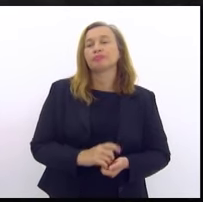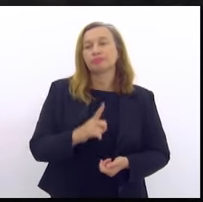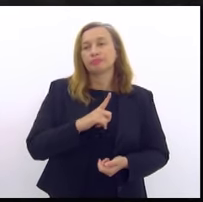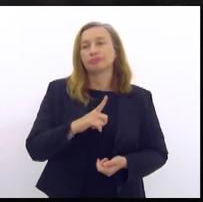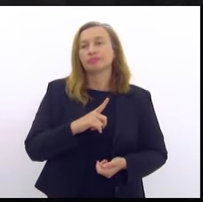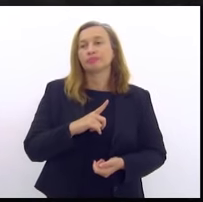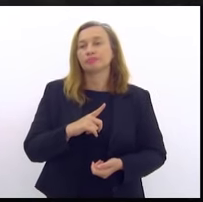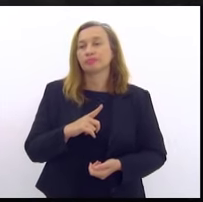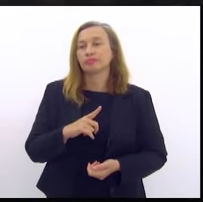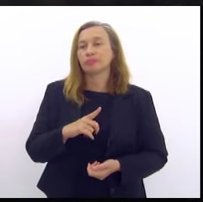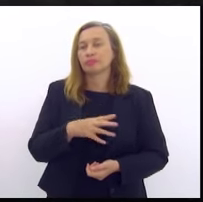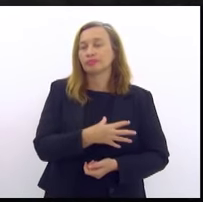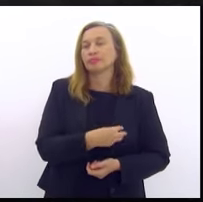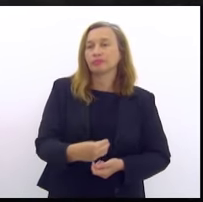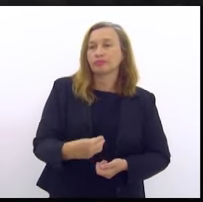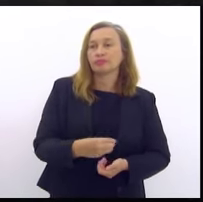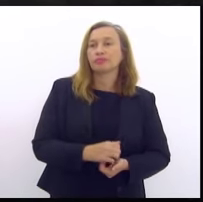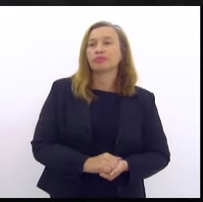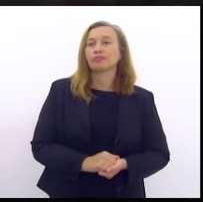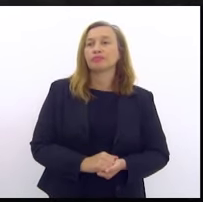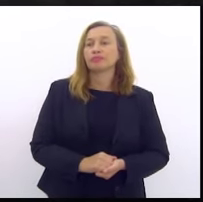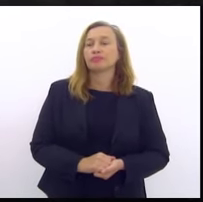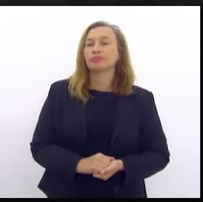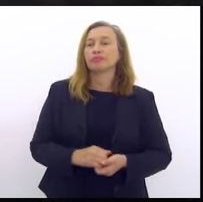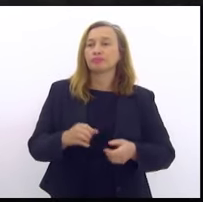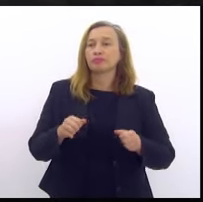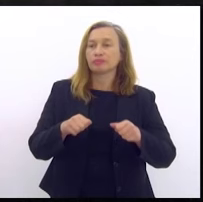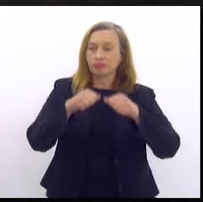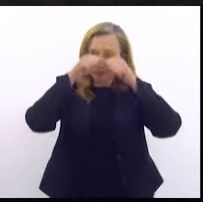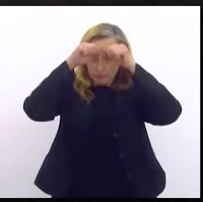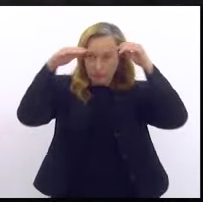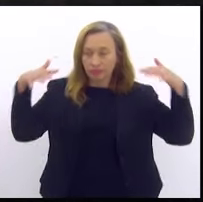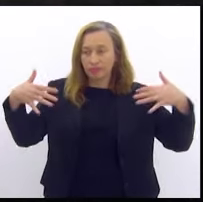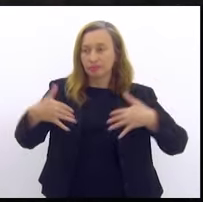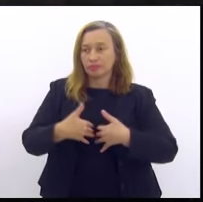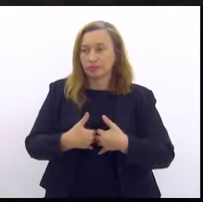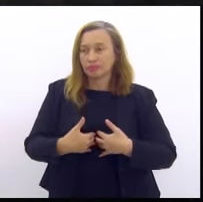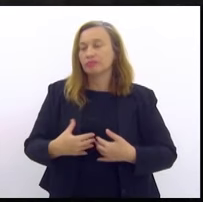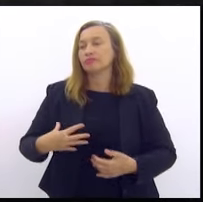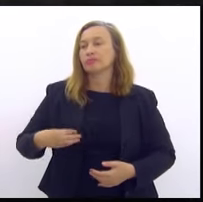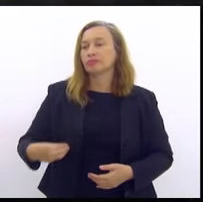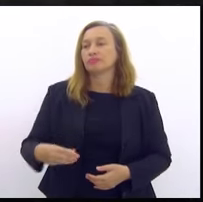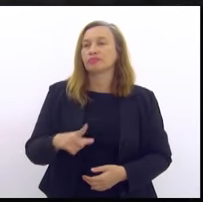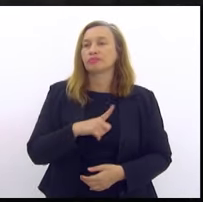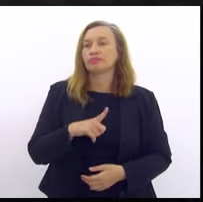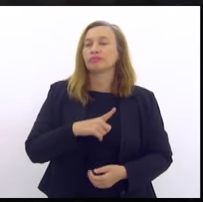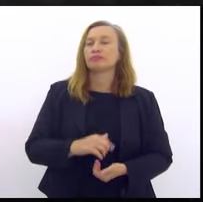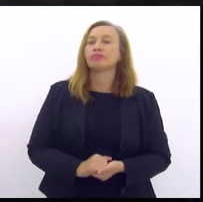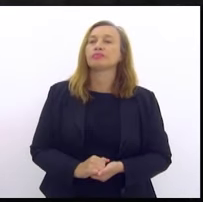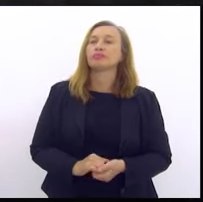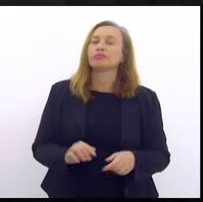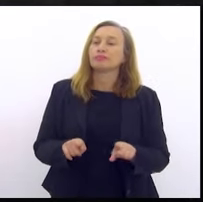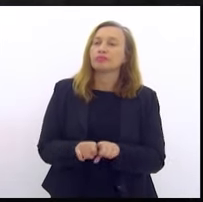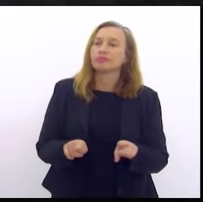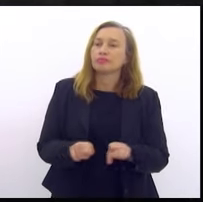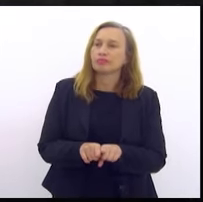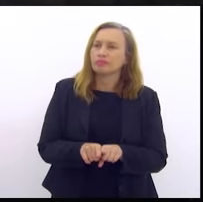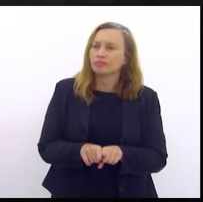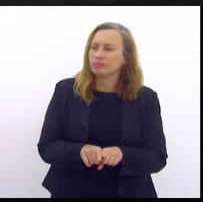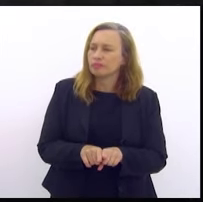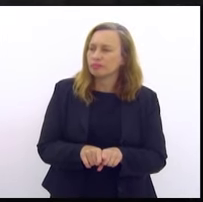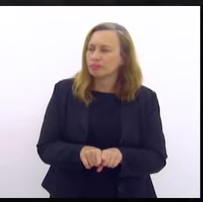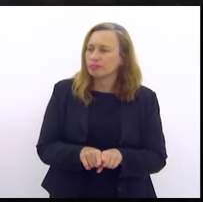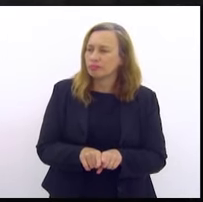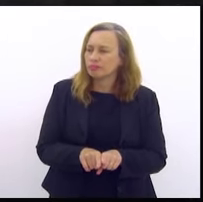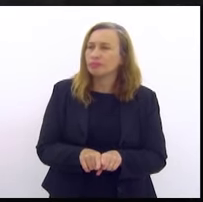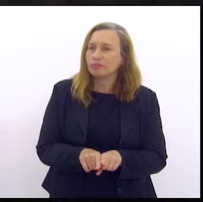filhos mães de pessoas autistas, ou seja, mães atípicas, e mães com síndrome, com seus filhos com